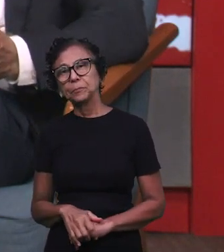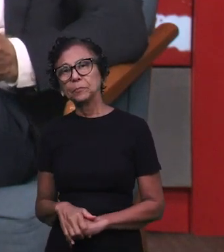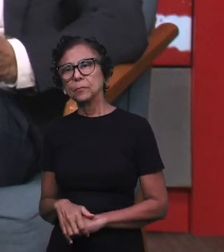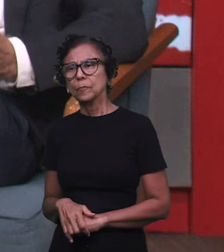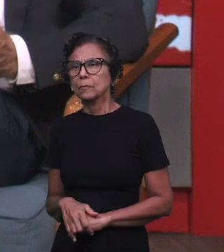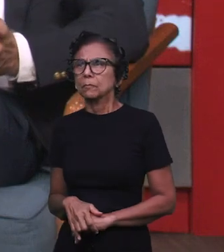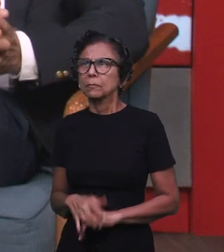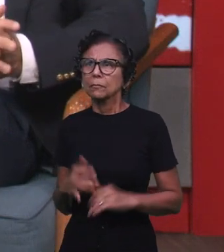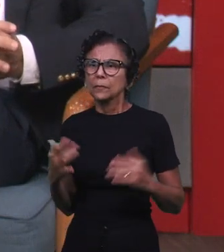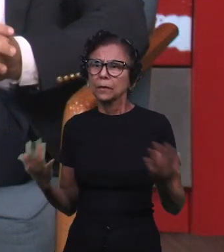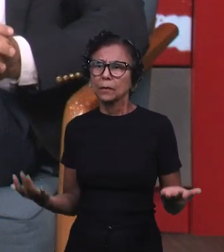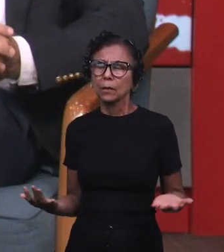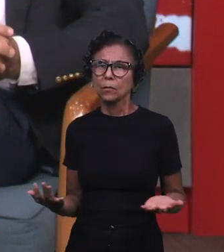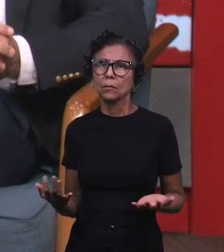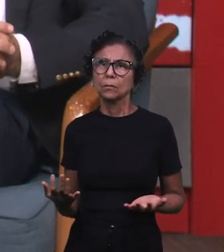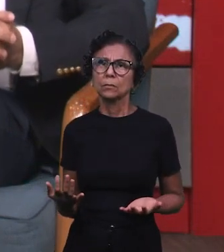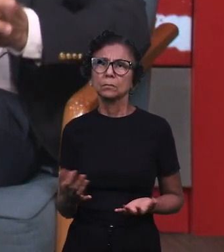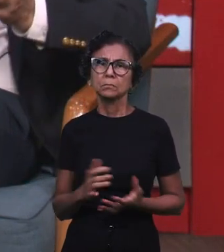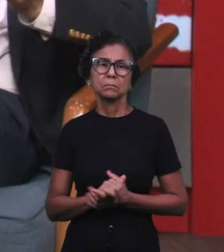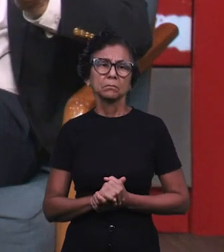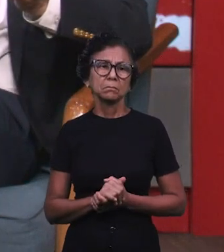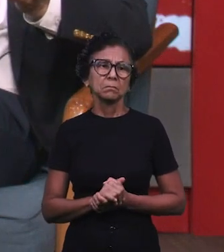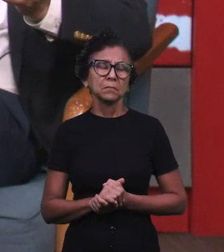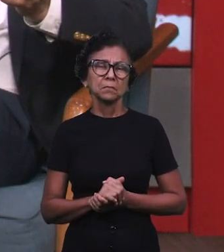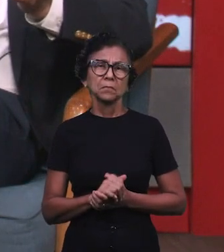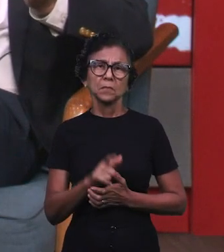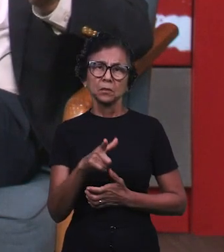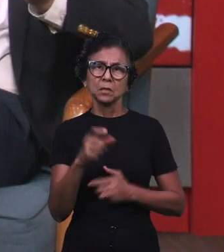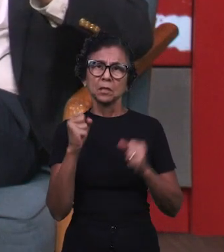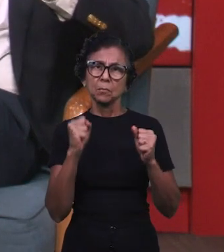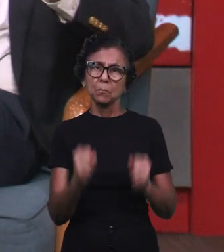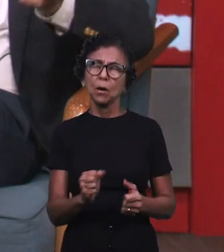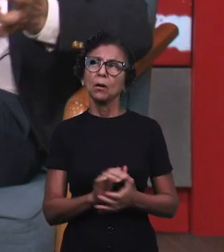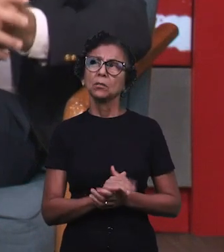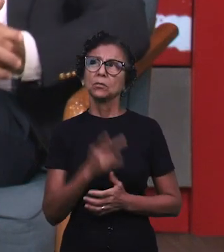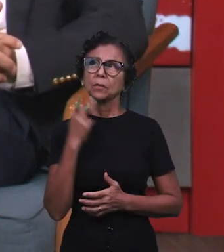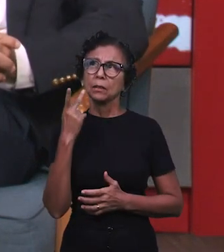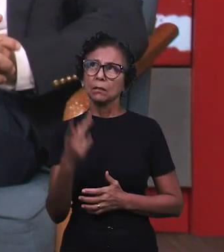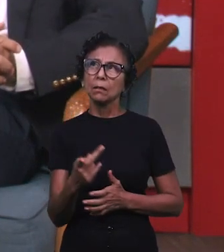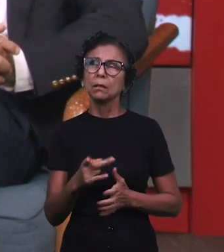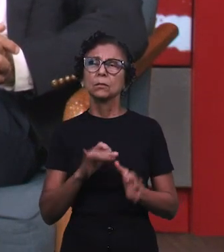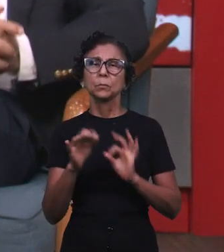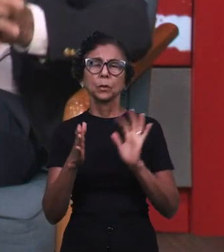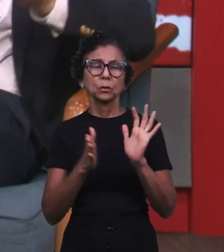do projeto de Deus pode soar como sem sentido,